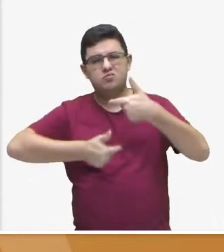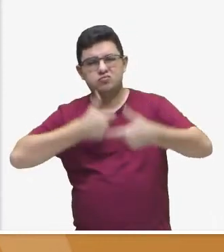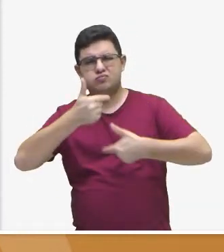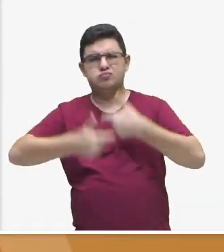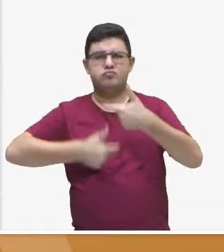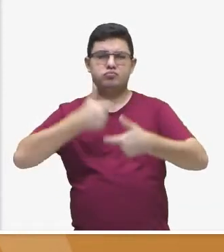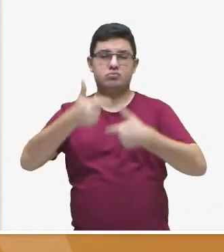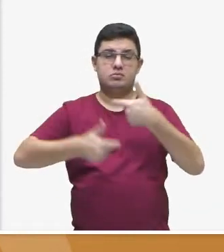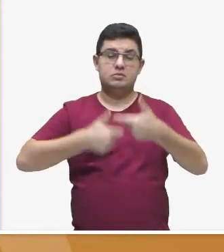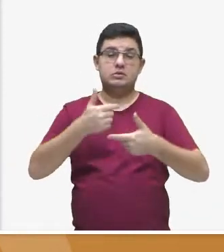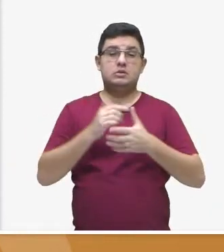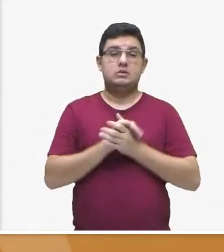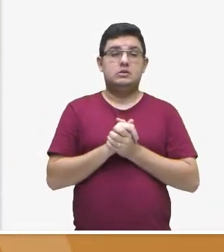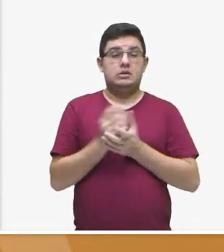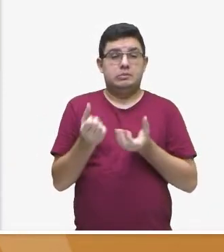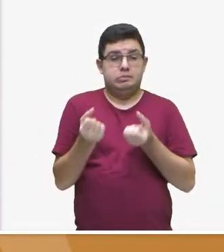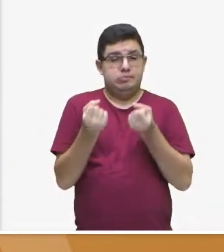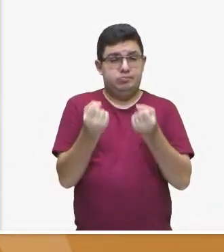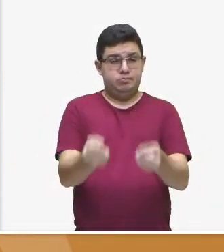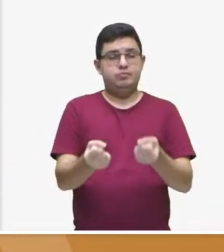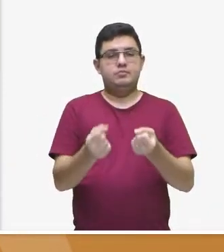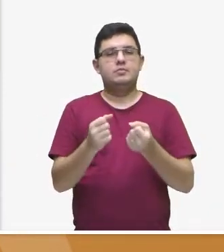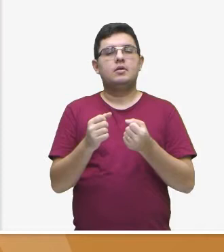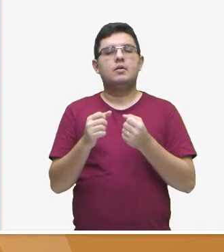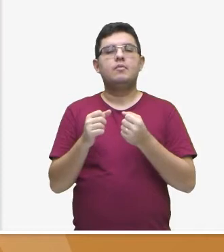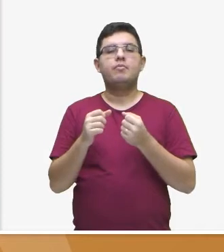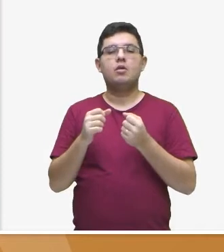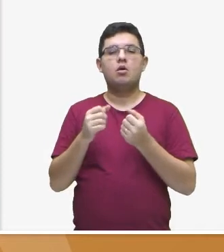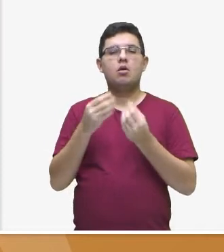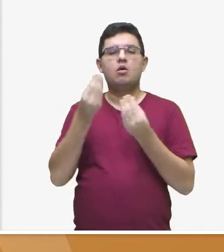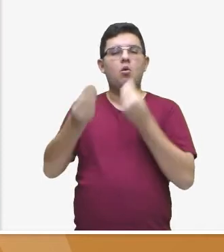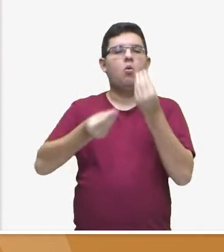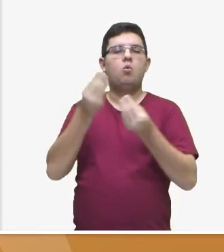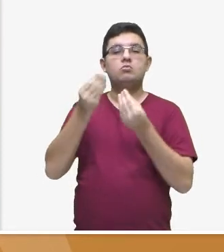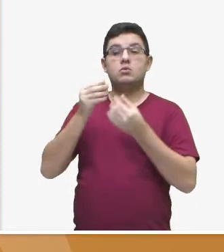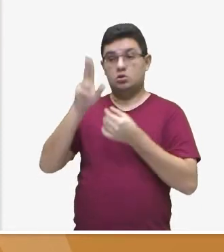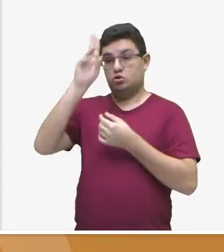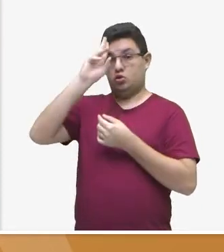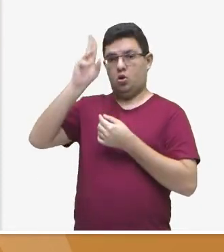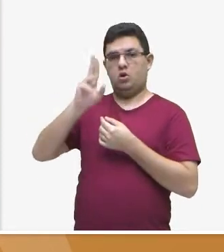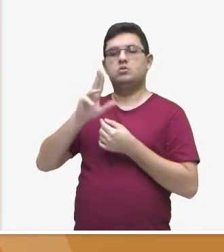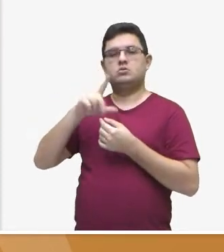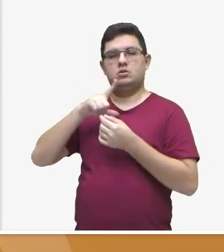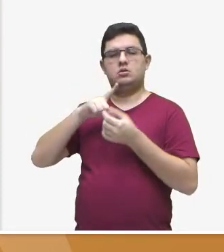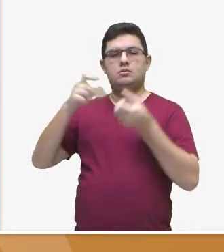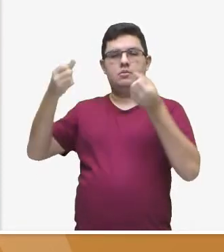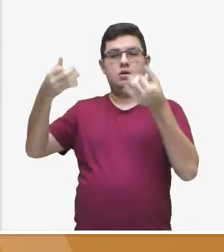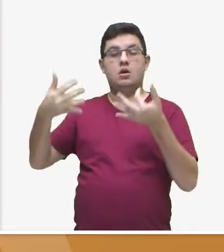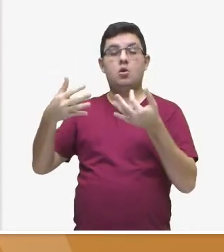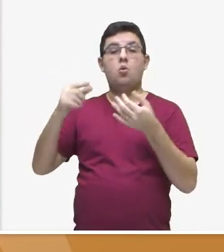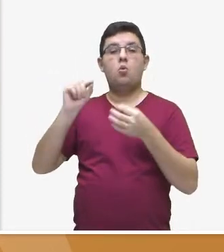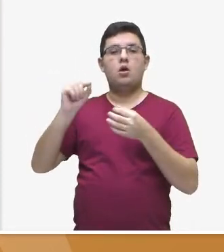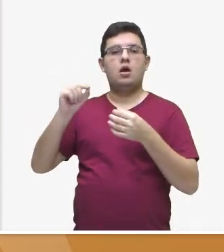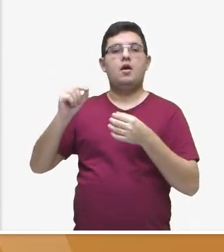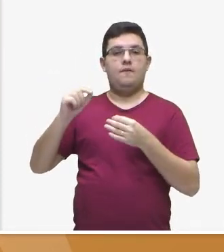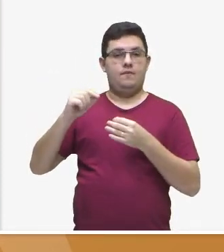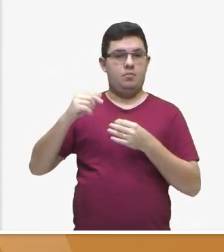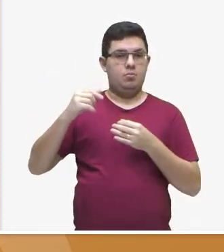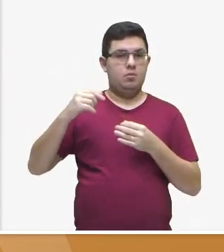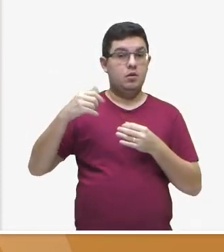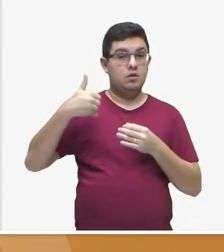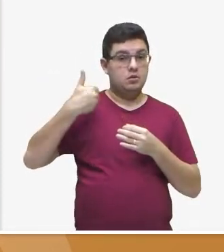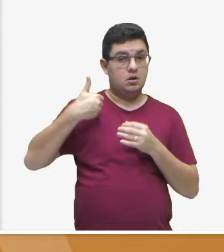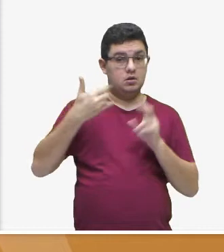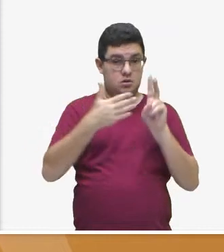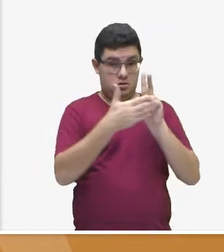historiadores nos relatam, a expectativa de vida dos indígenas não chegava a 30 anos. Né? Eles